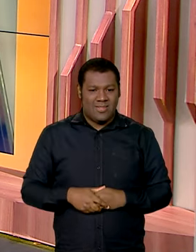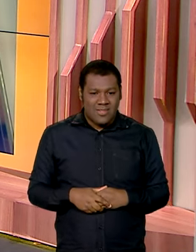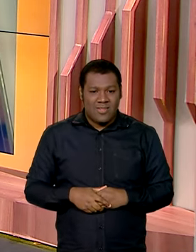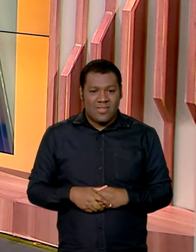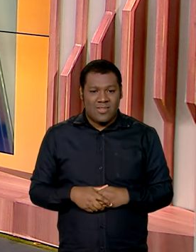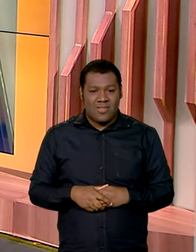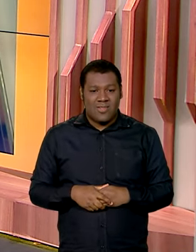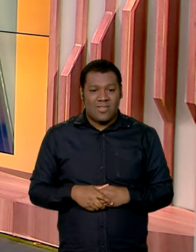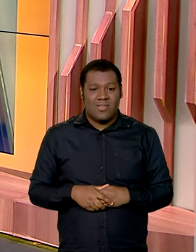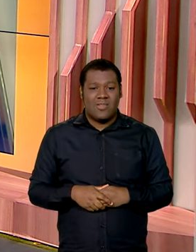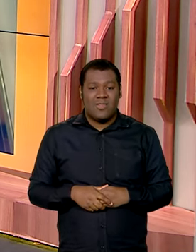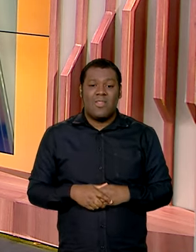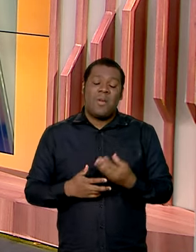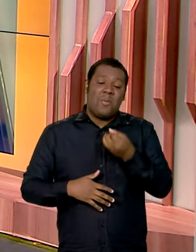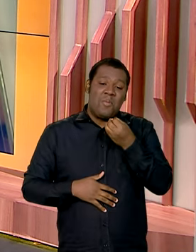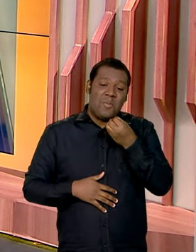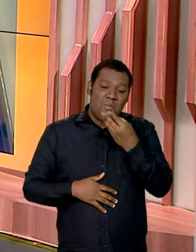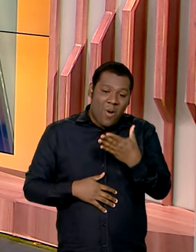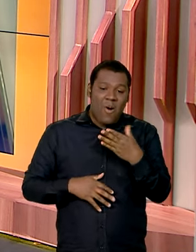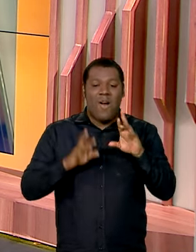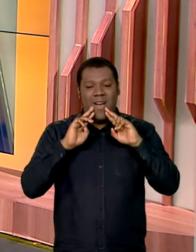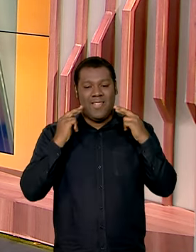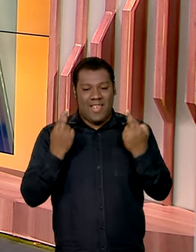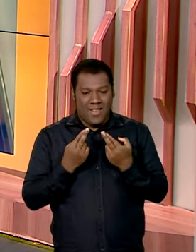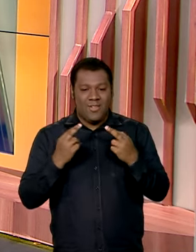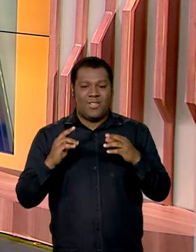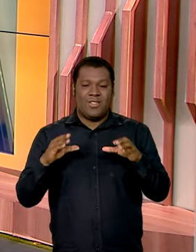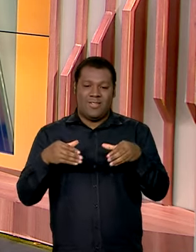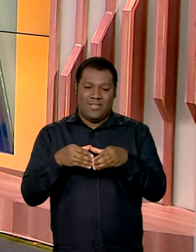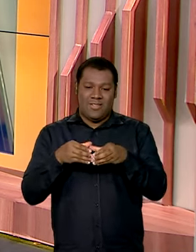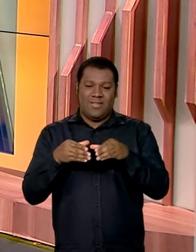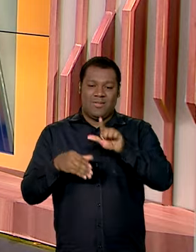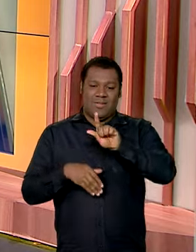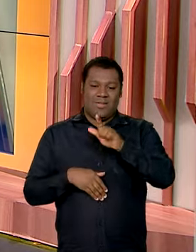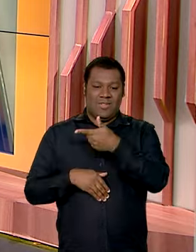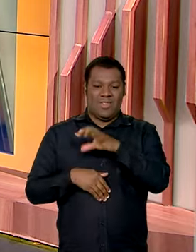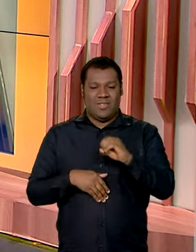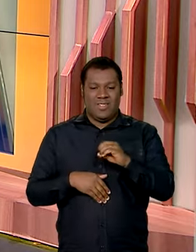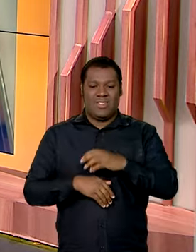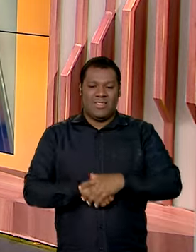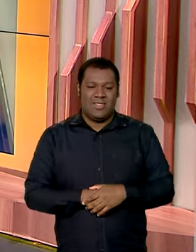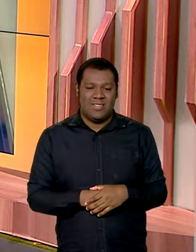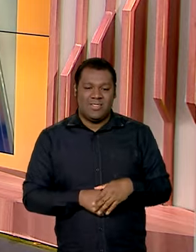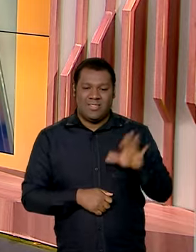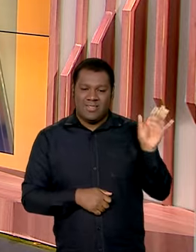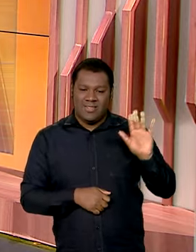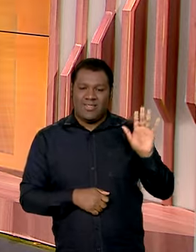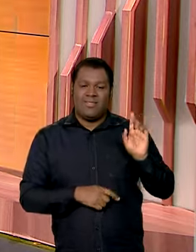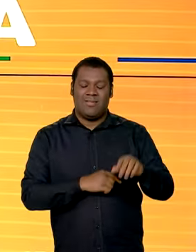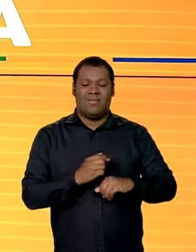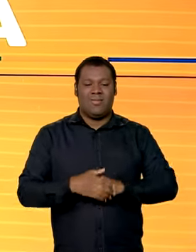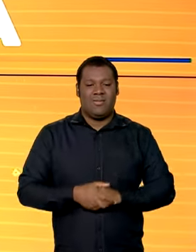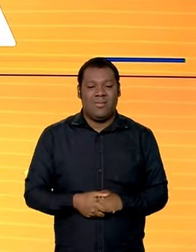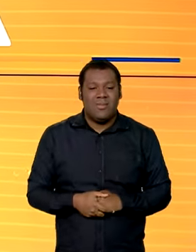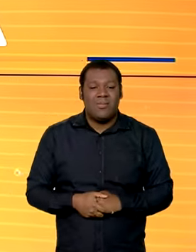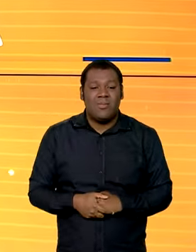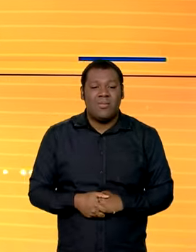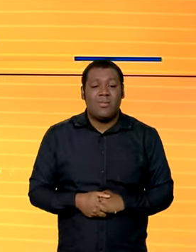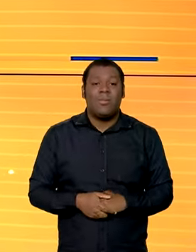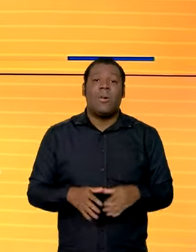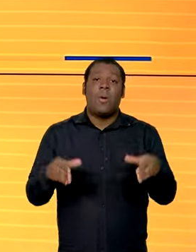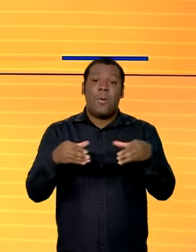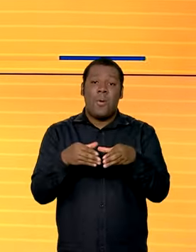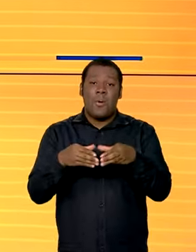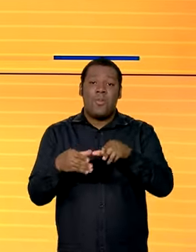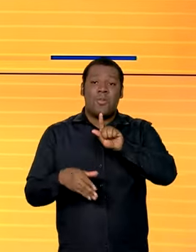encontro furtivo aí para vocês. Obrigado, até a próxima. Até. E por falar em